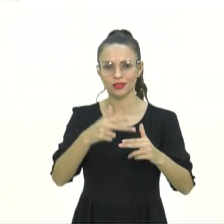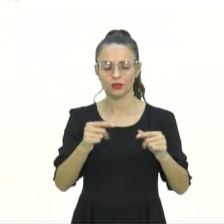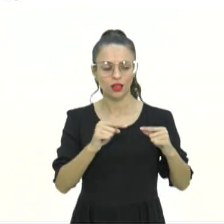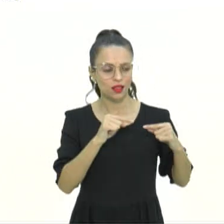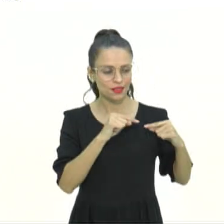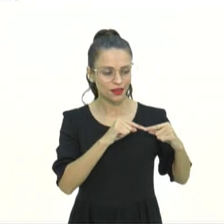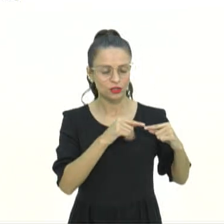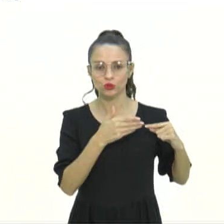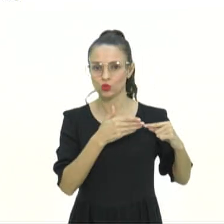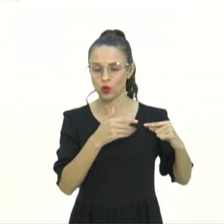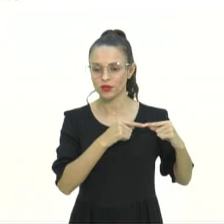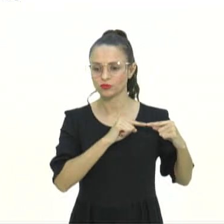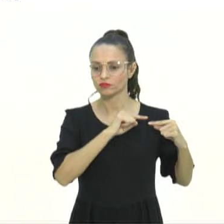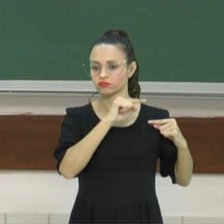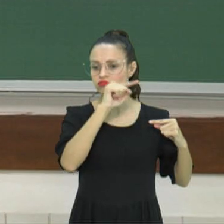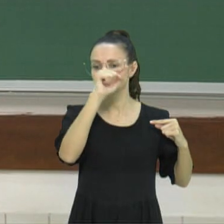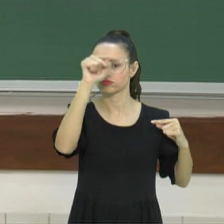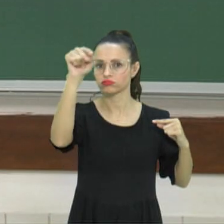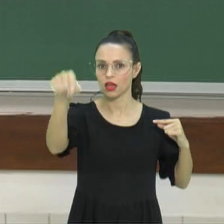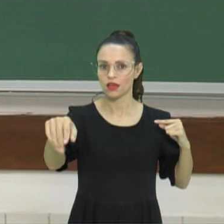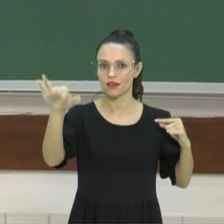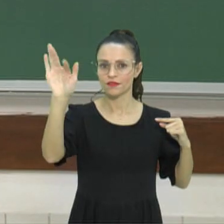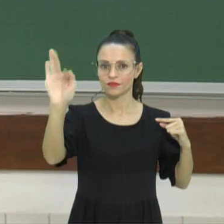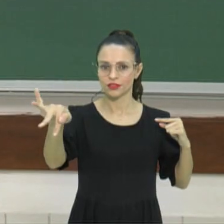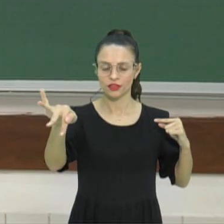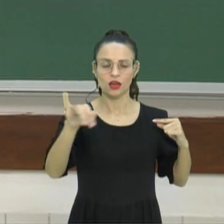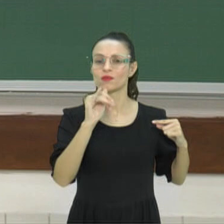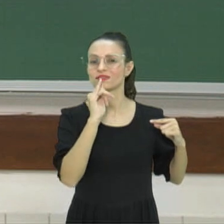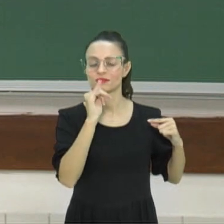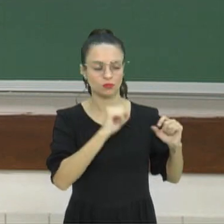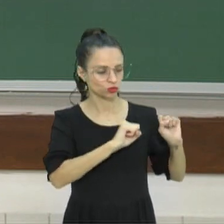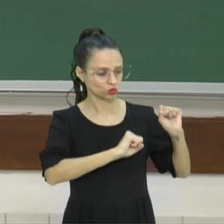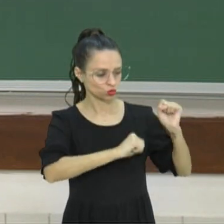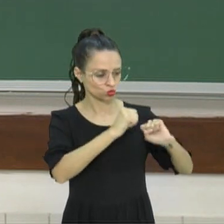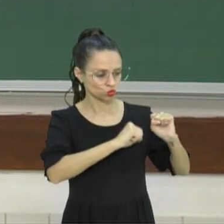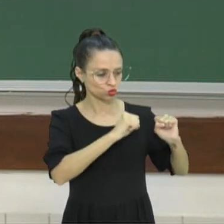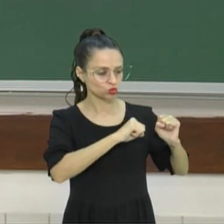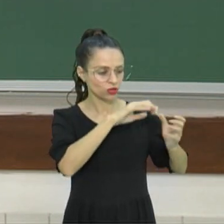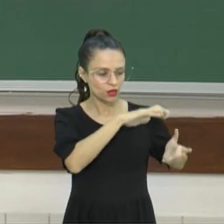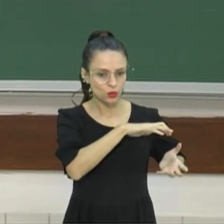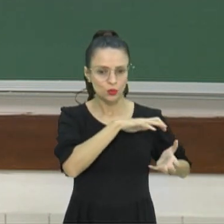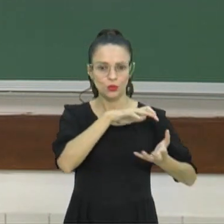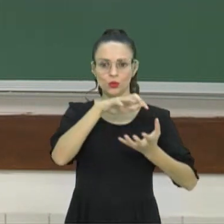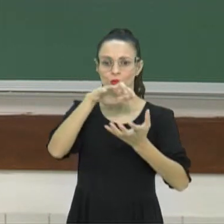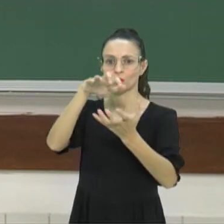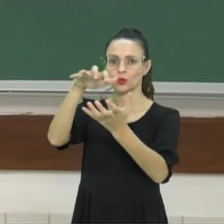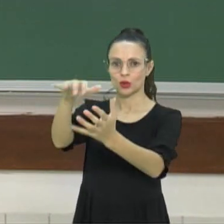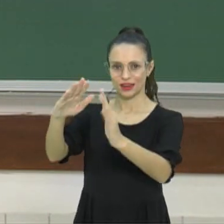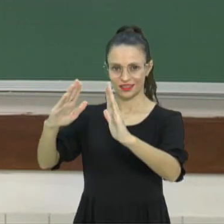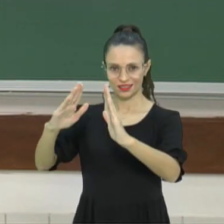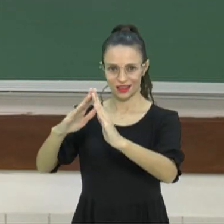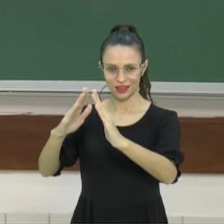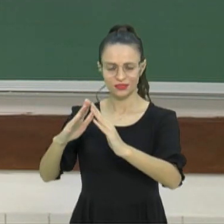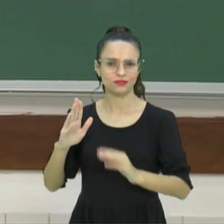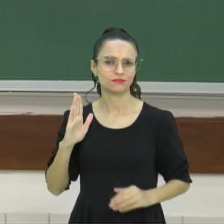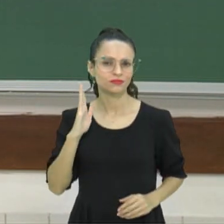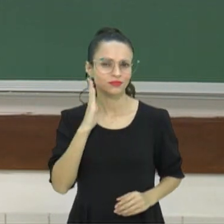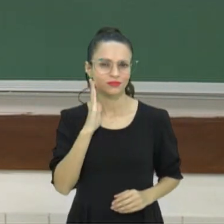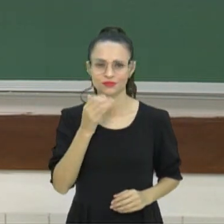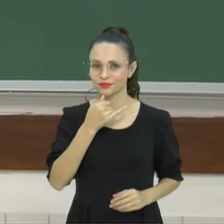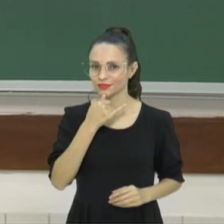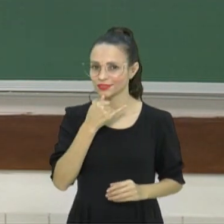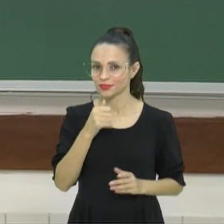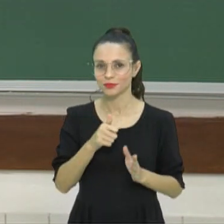o percurso. Quer dizer, tira de dentro da indústria e leva até a porta da nossa casa. Nós sabemos que,